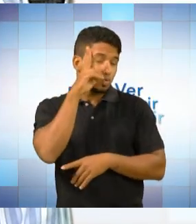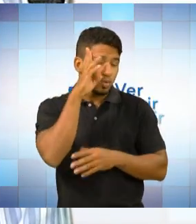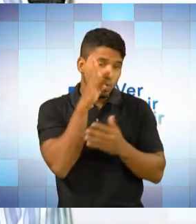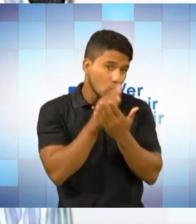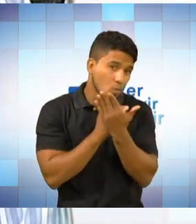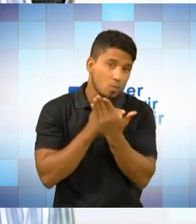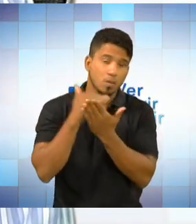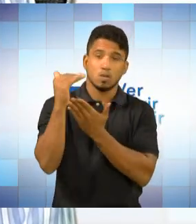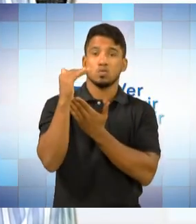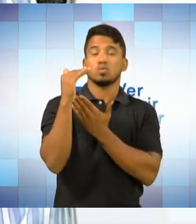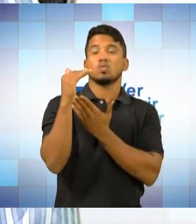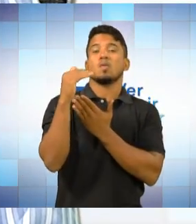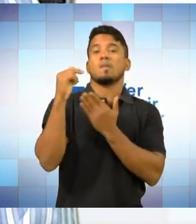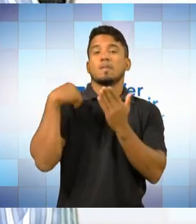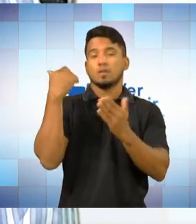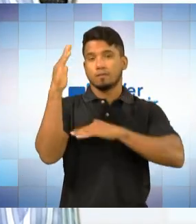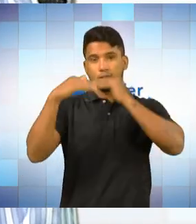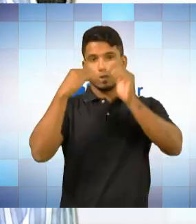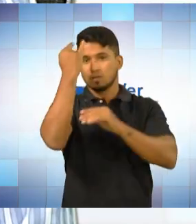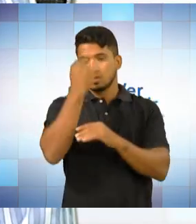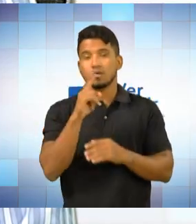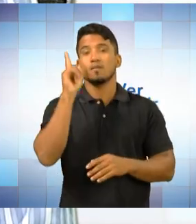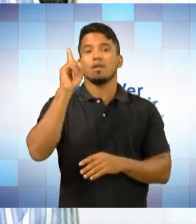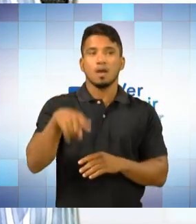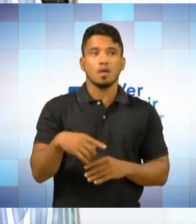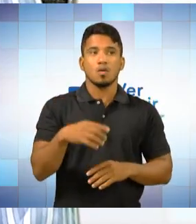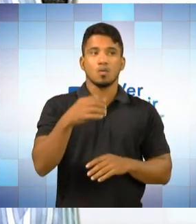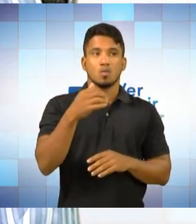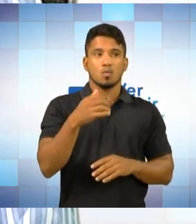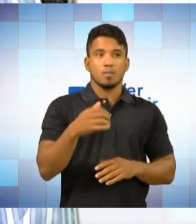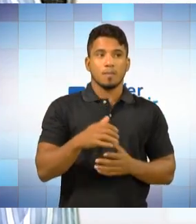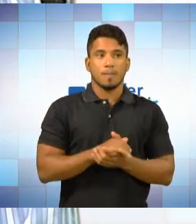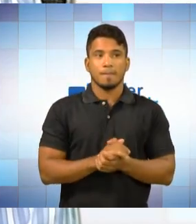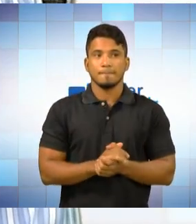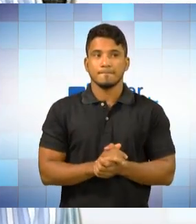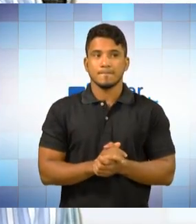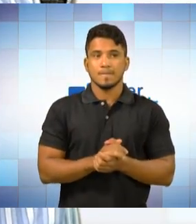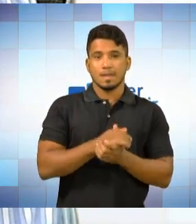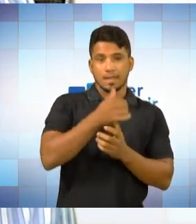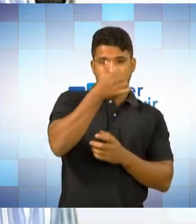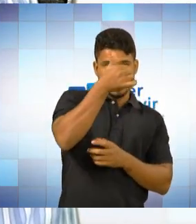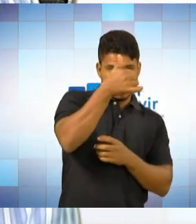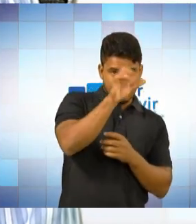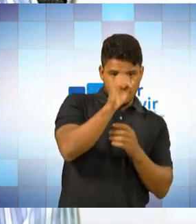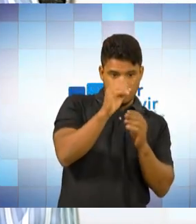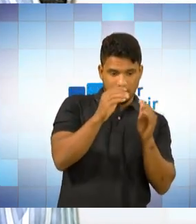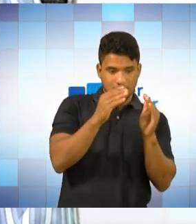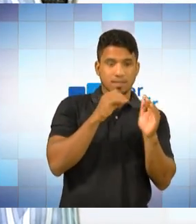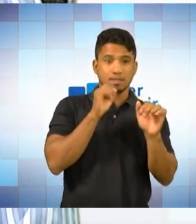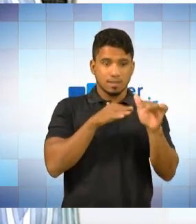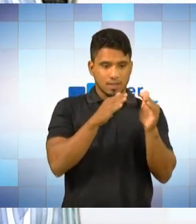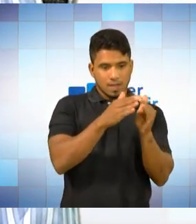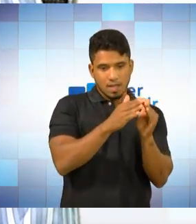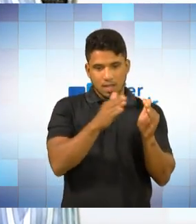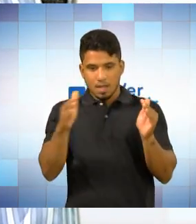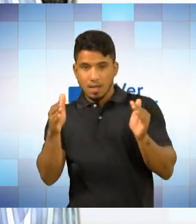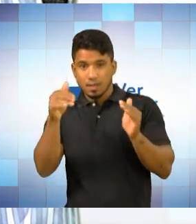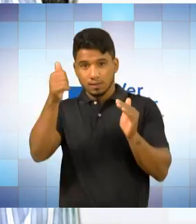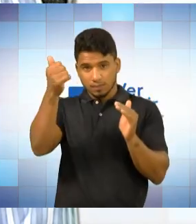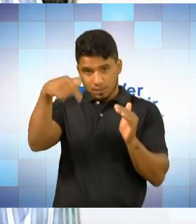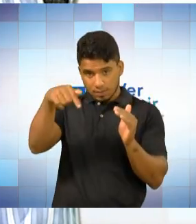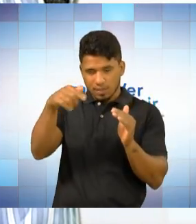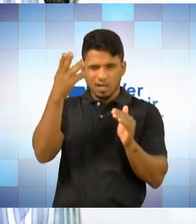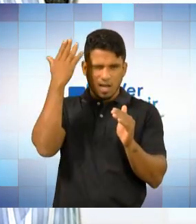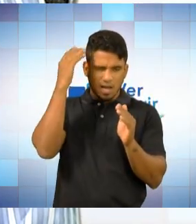do desenvolvimento dos cegos foi os 10 a 17 de setembro daquele ano, na década